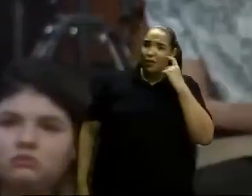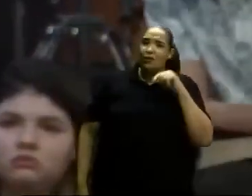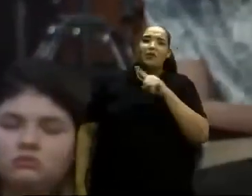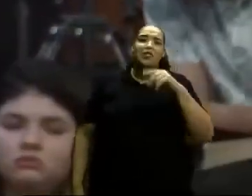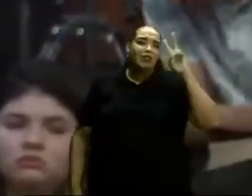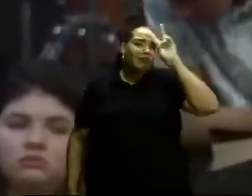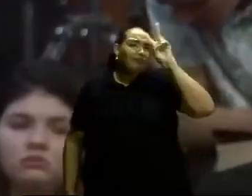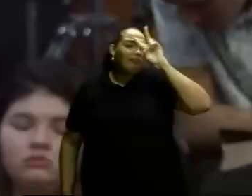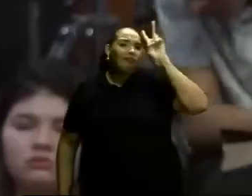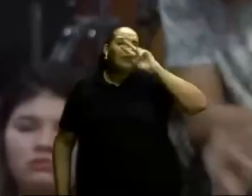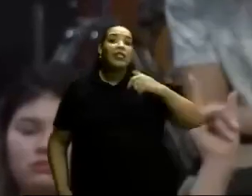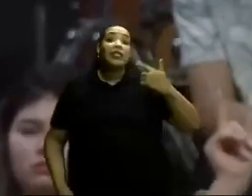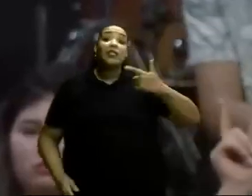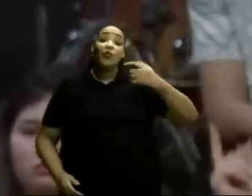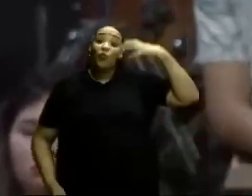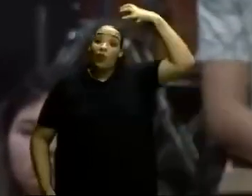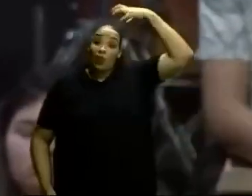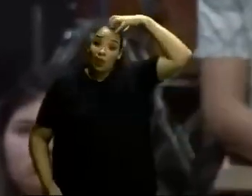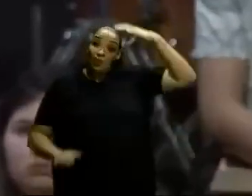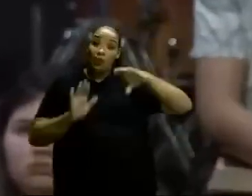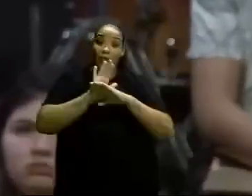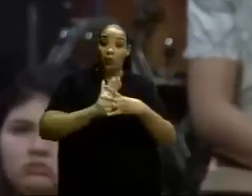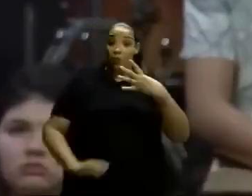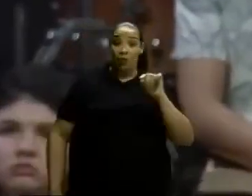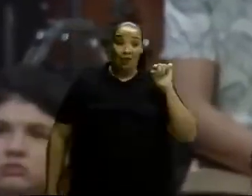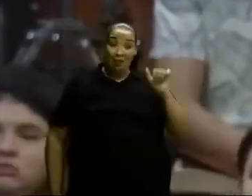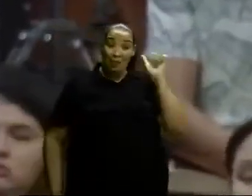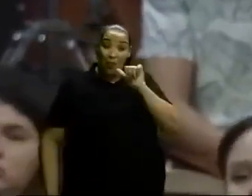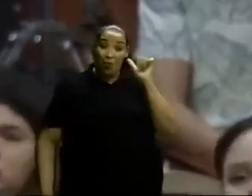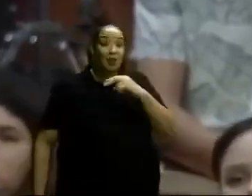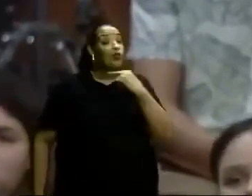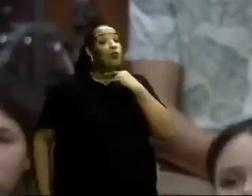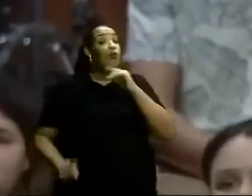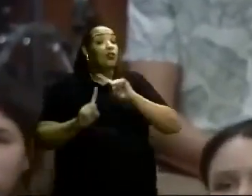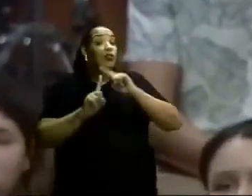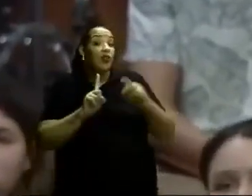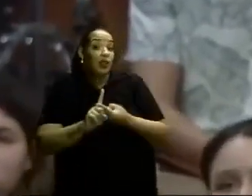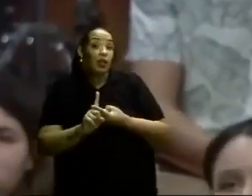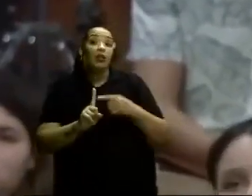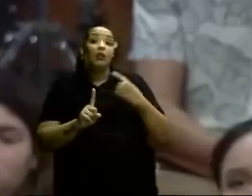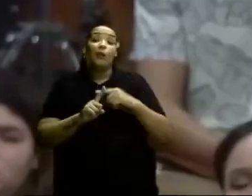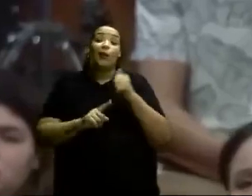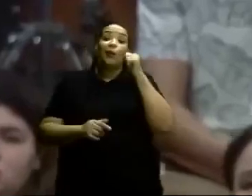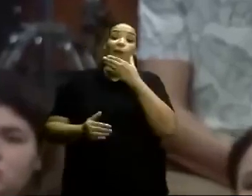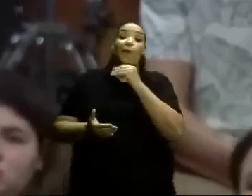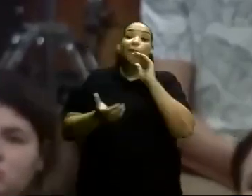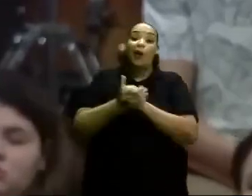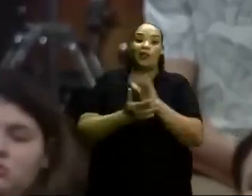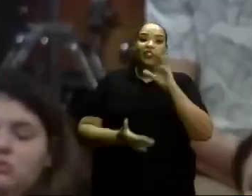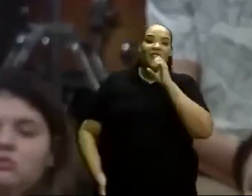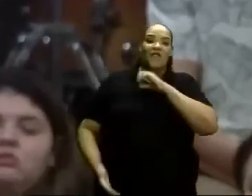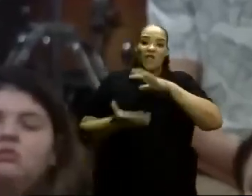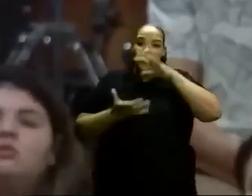essa história, 2 Reis capítulo 4? Essa mulher não podia ter filhos porque o marido era avançado em idade. Eliseu profetizou que ela ia ser